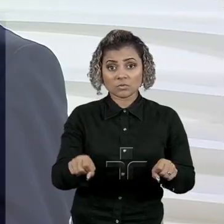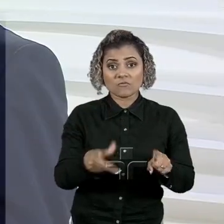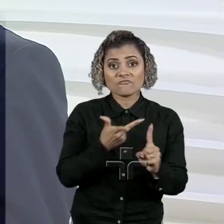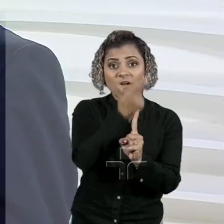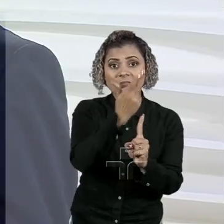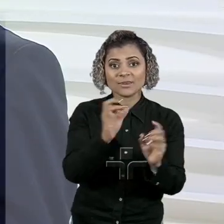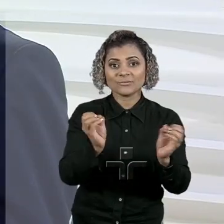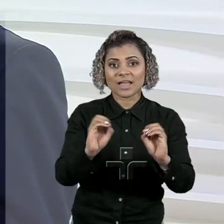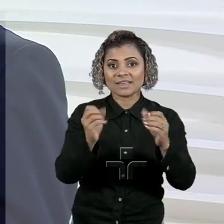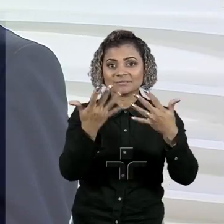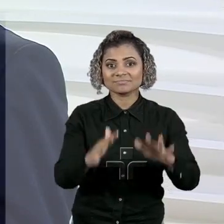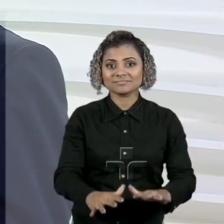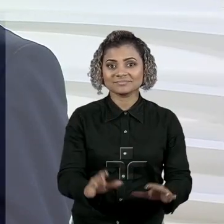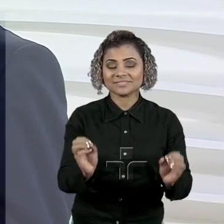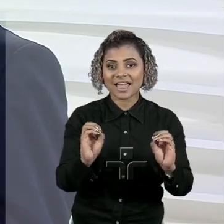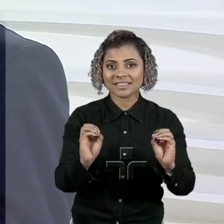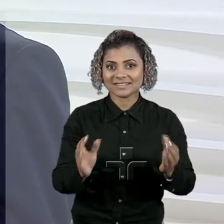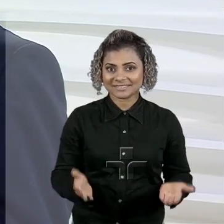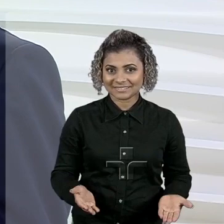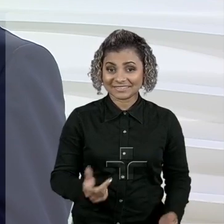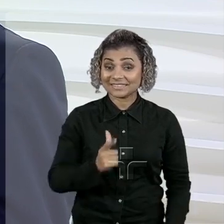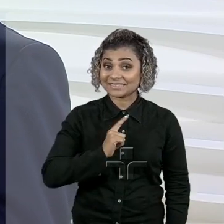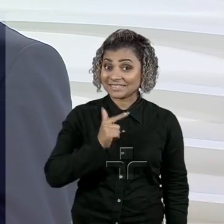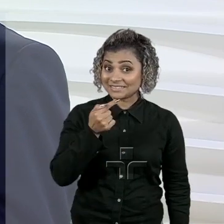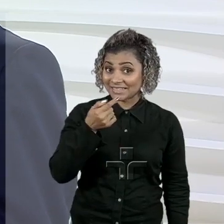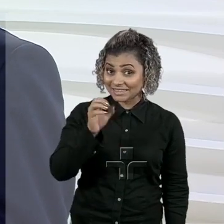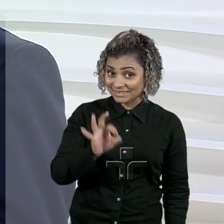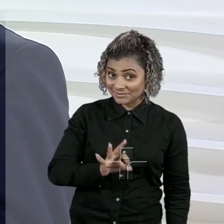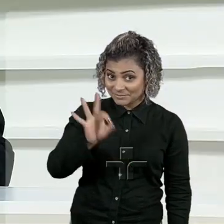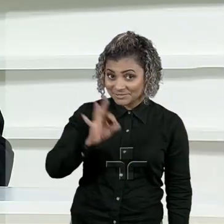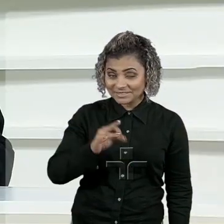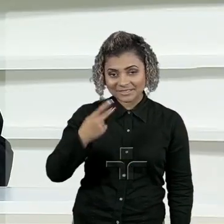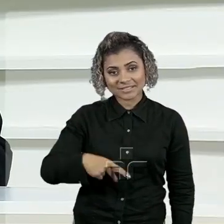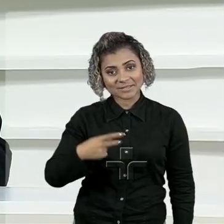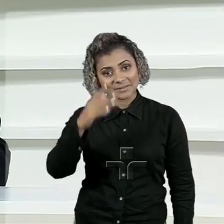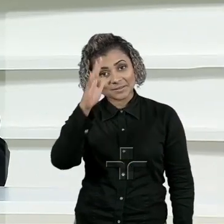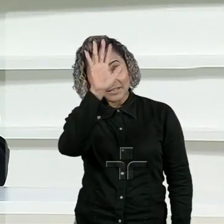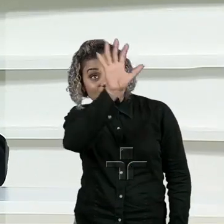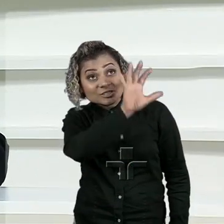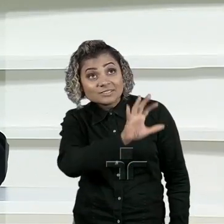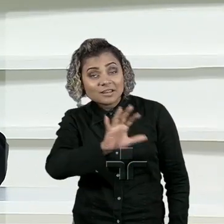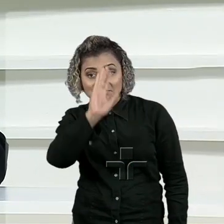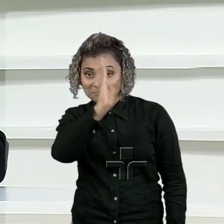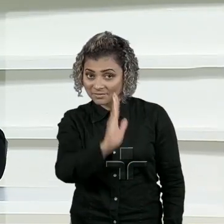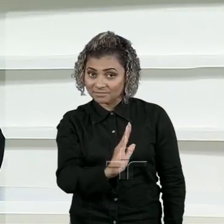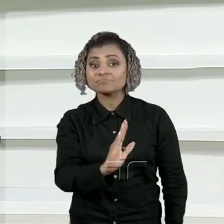porque temos aí 70%, 80% do país com estados falidos.